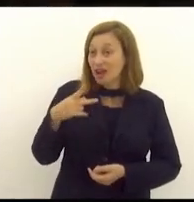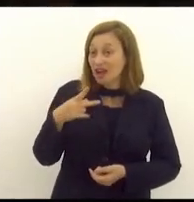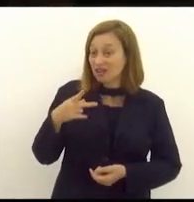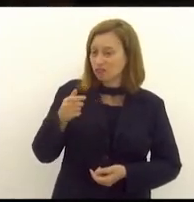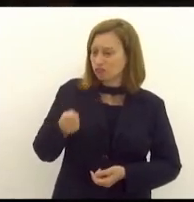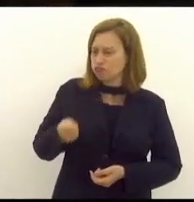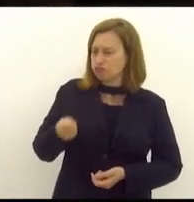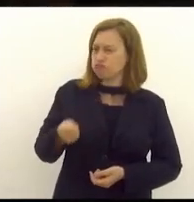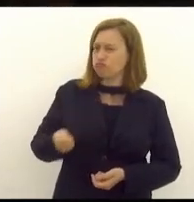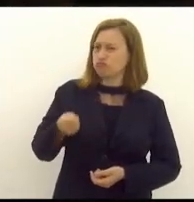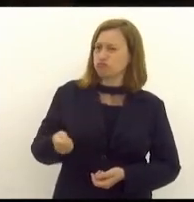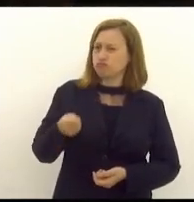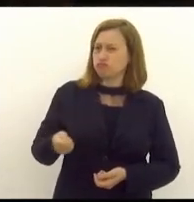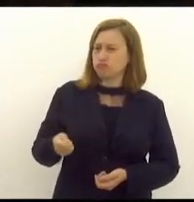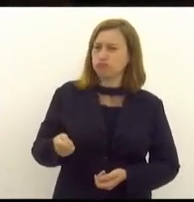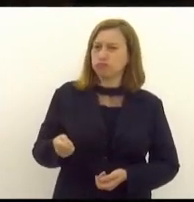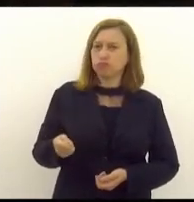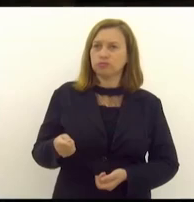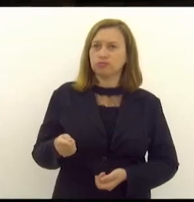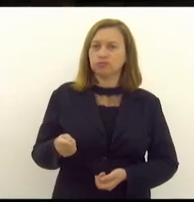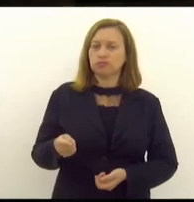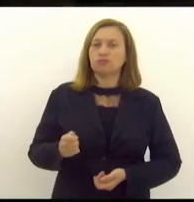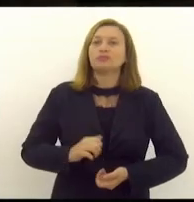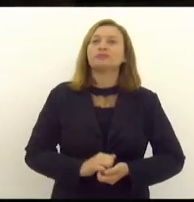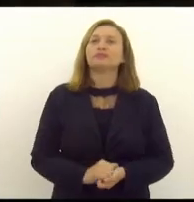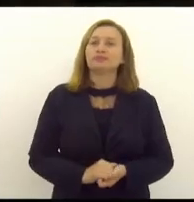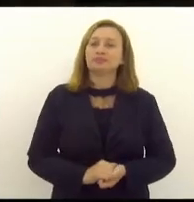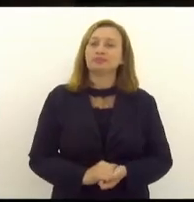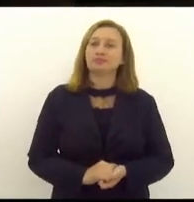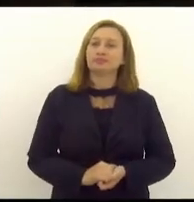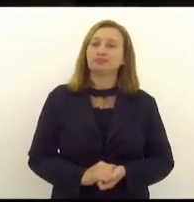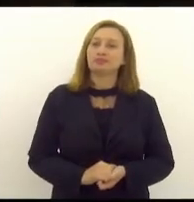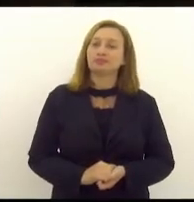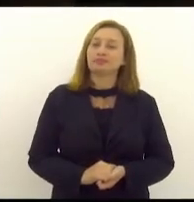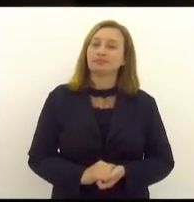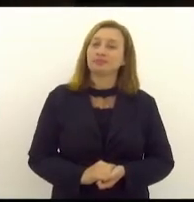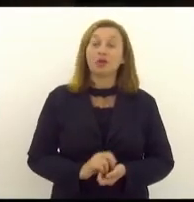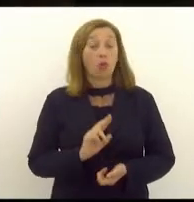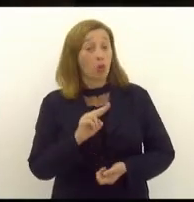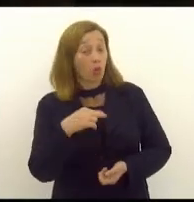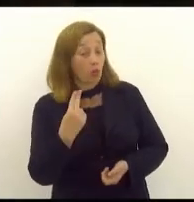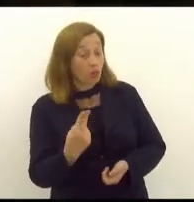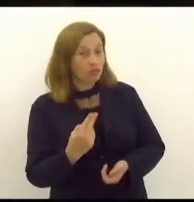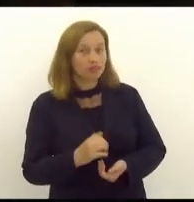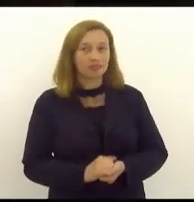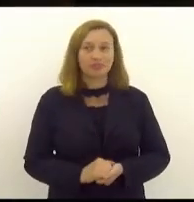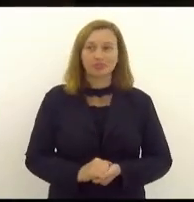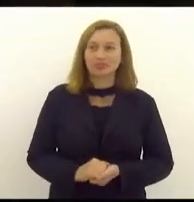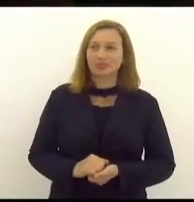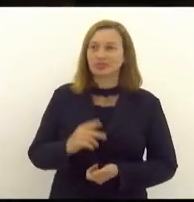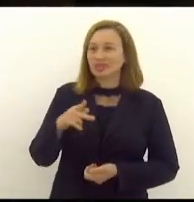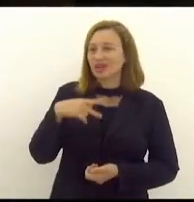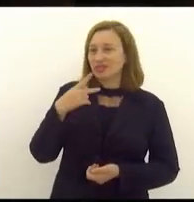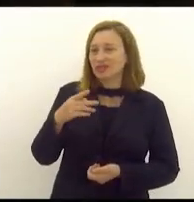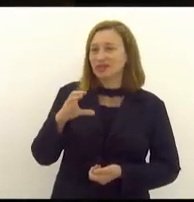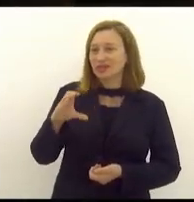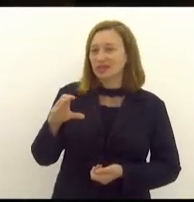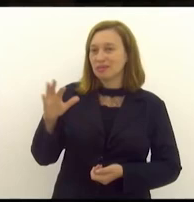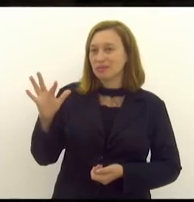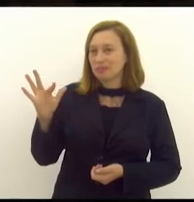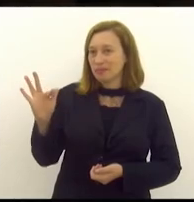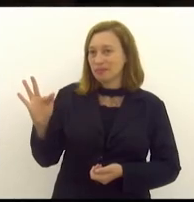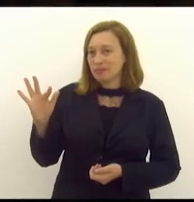duras e agressivos ou tá falando CPF